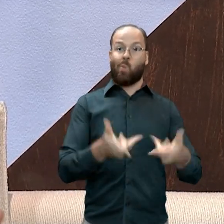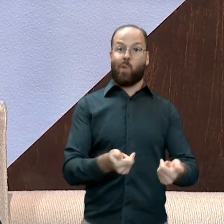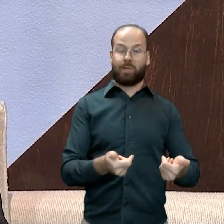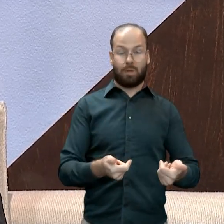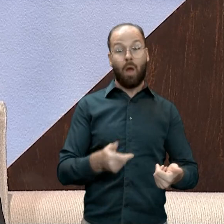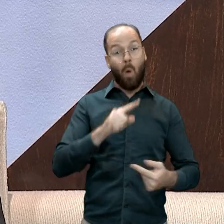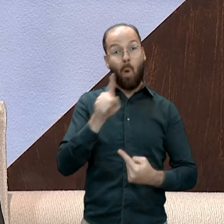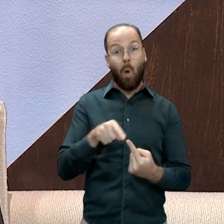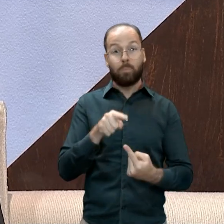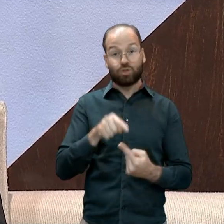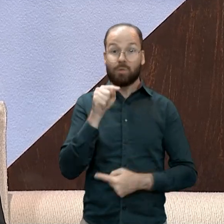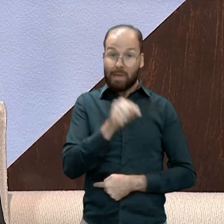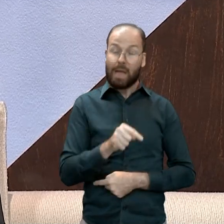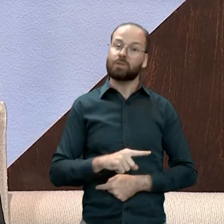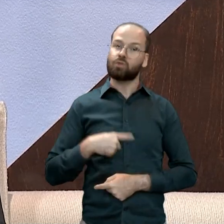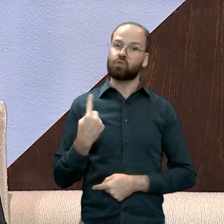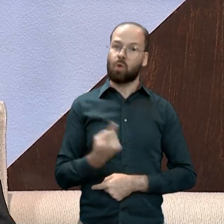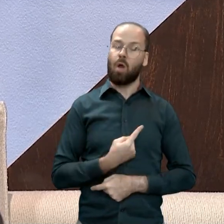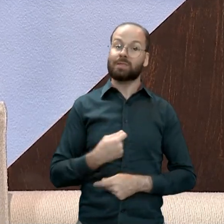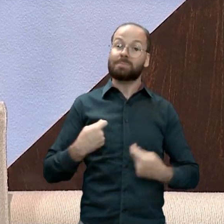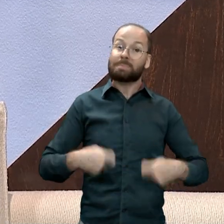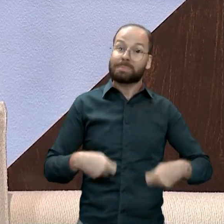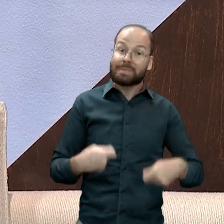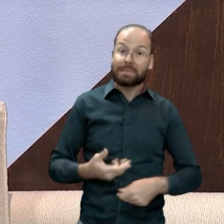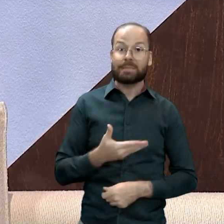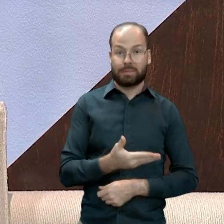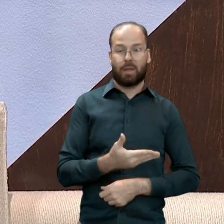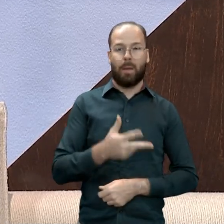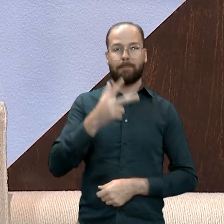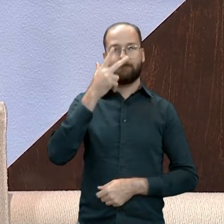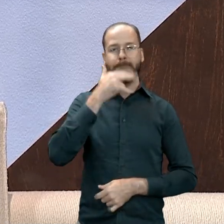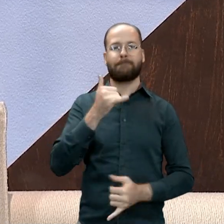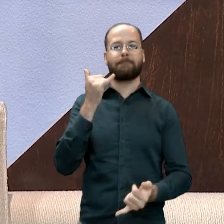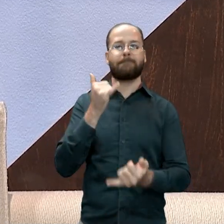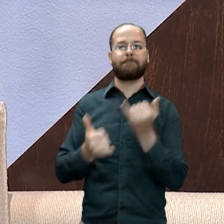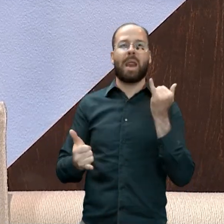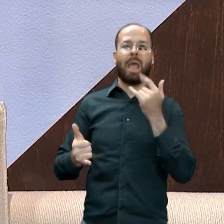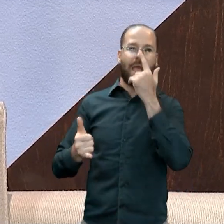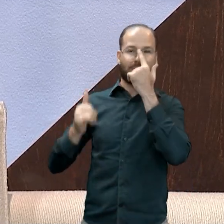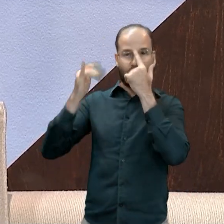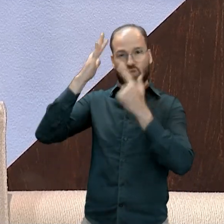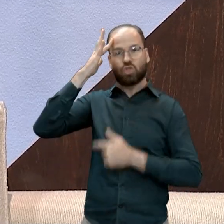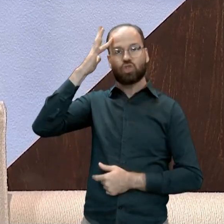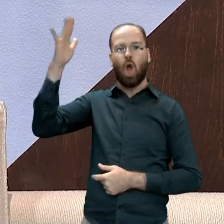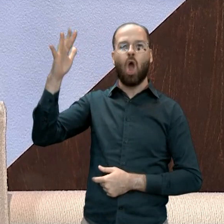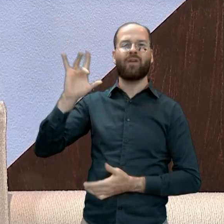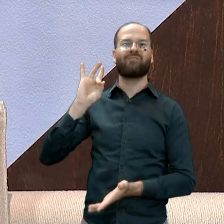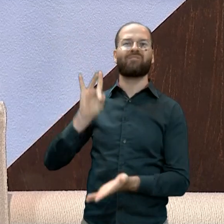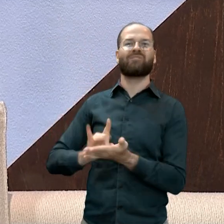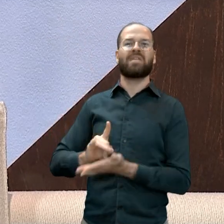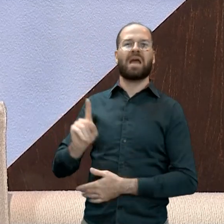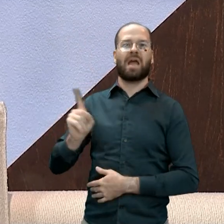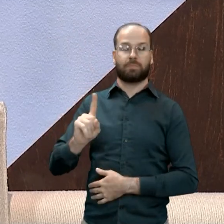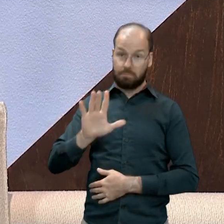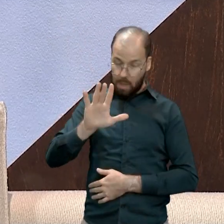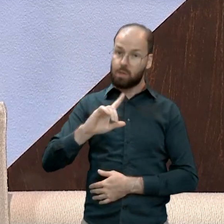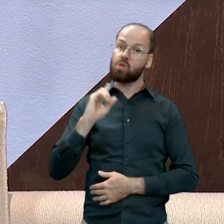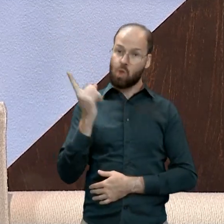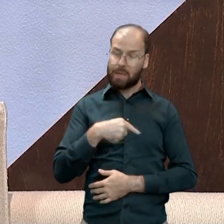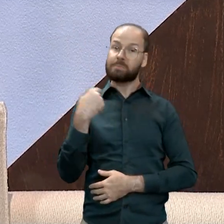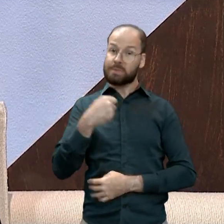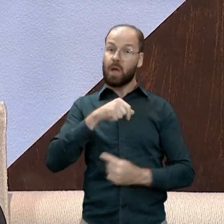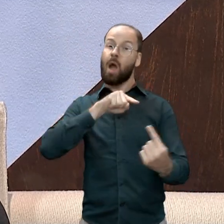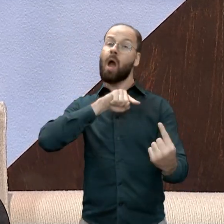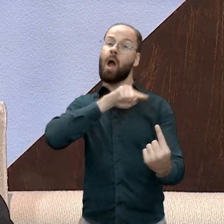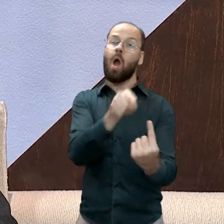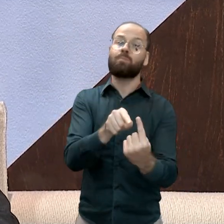que a gente precisa, sabe? Claro, parece utópico, mas a gente tem que mirar no resíduo zero.